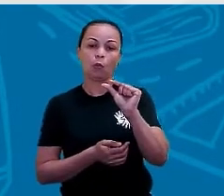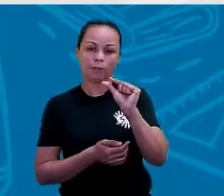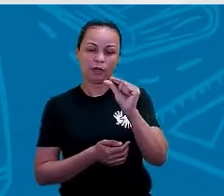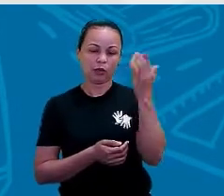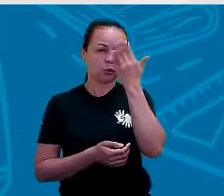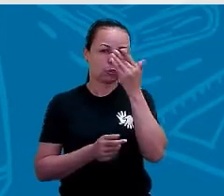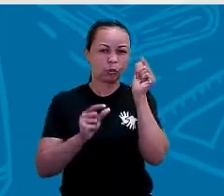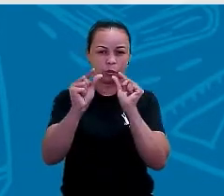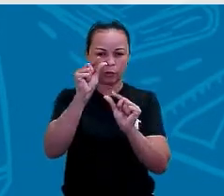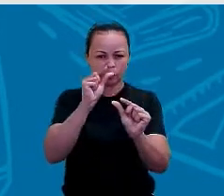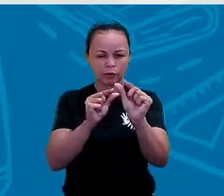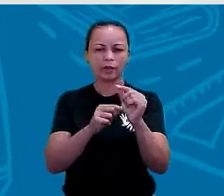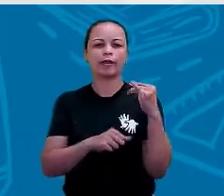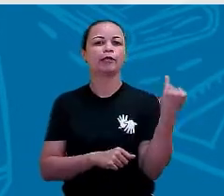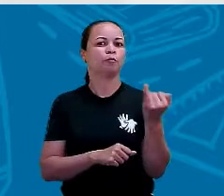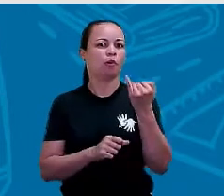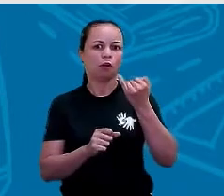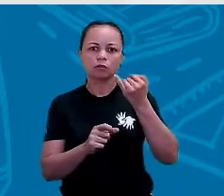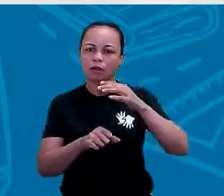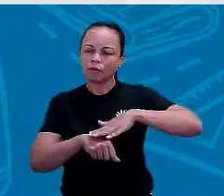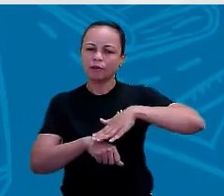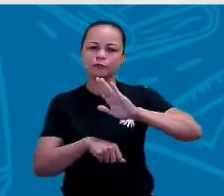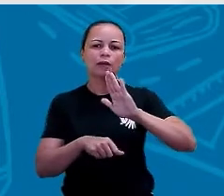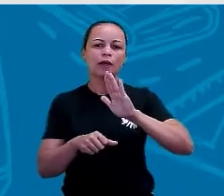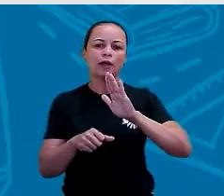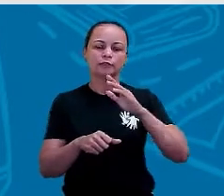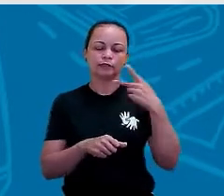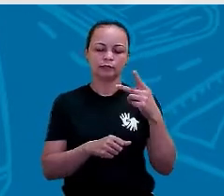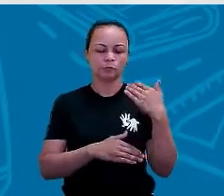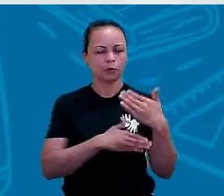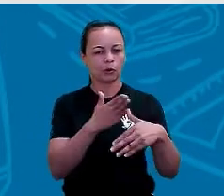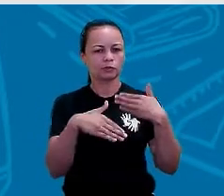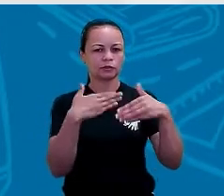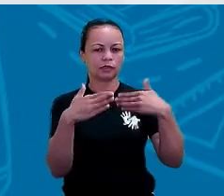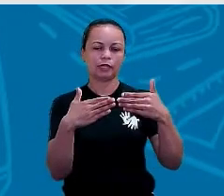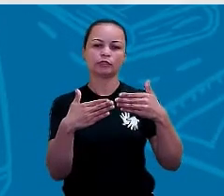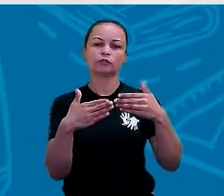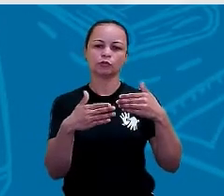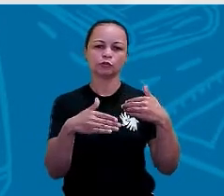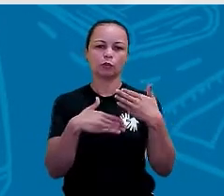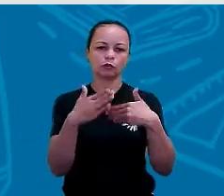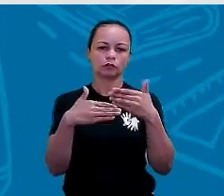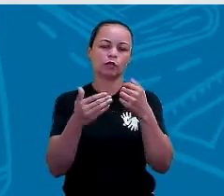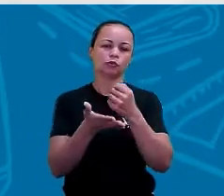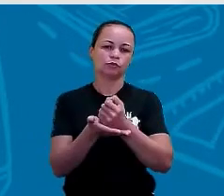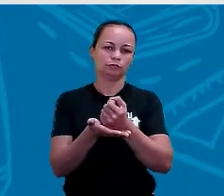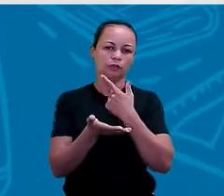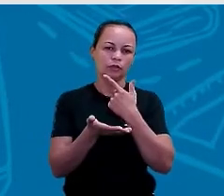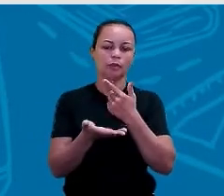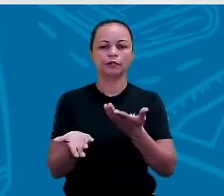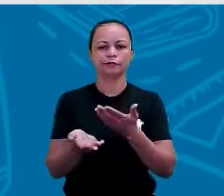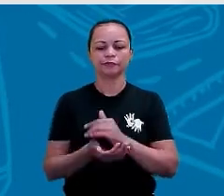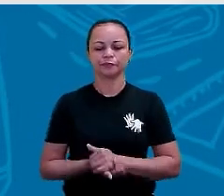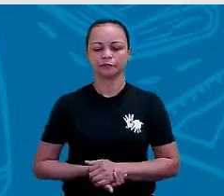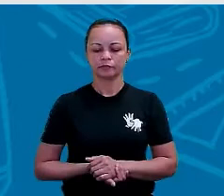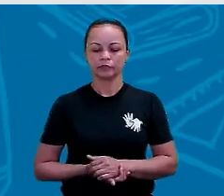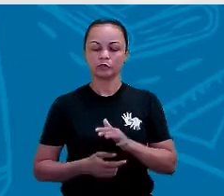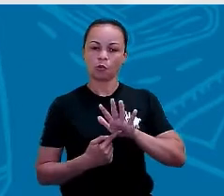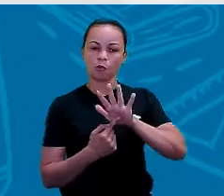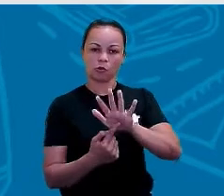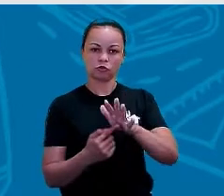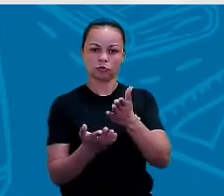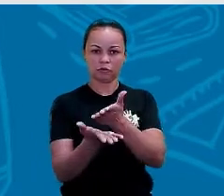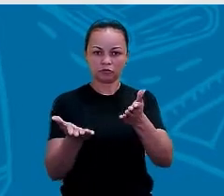são importantíssimos dentro desse processo de produção de medicamentos. E aí eu trouxe aqui para vocês o exemplo